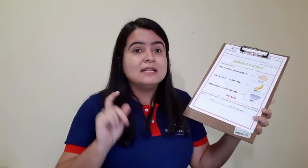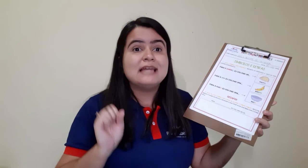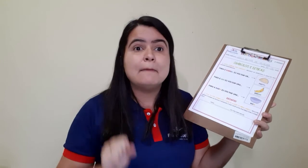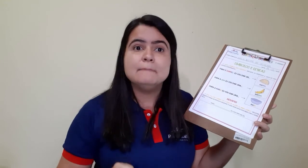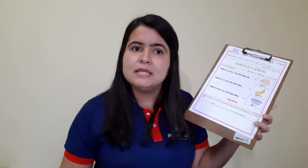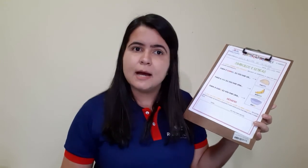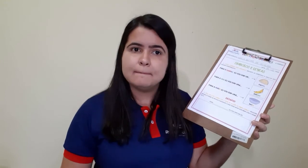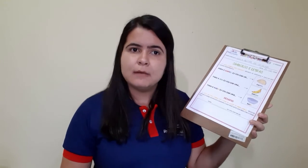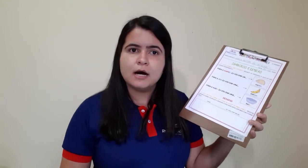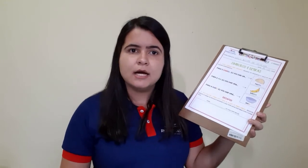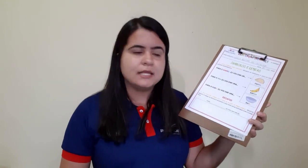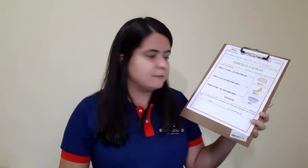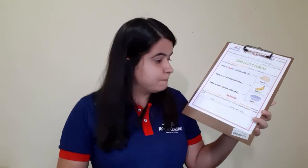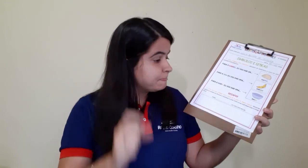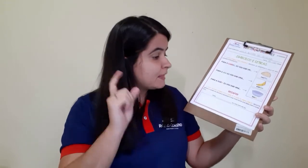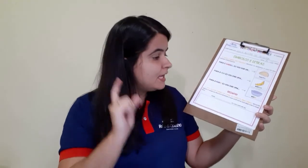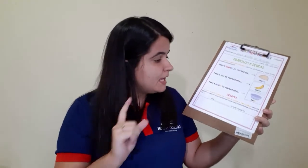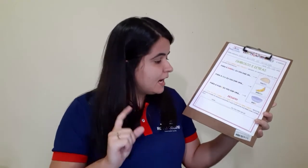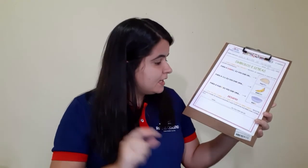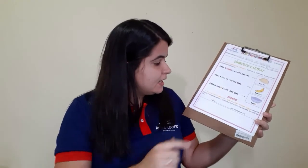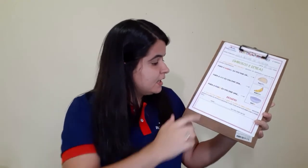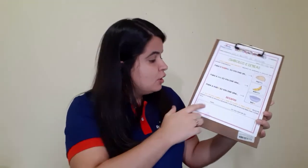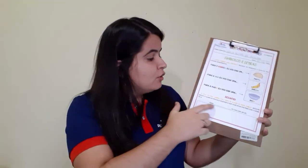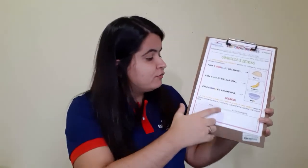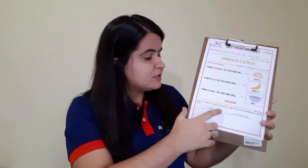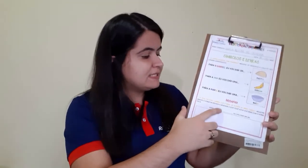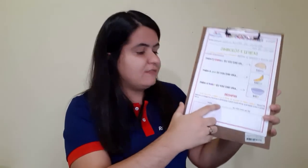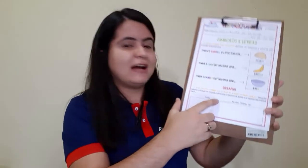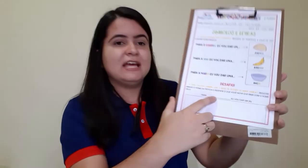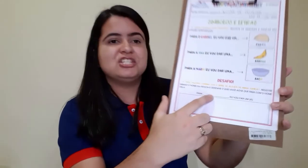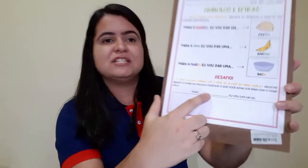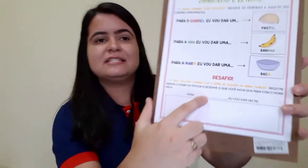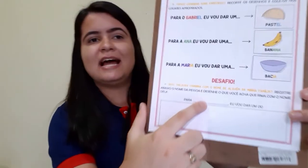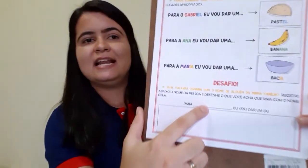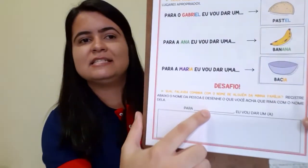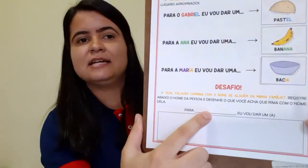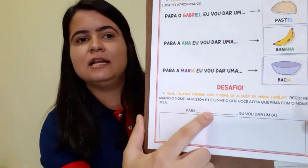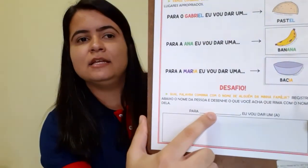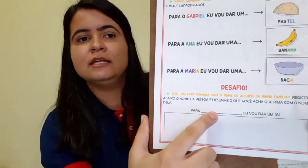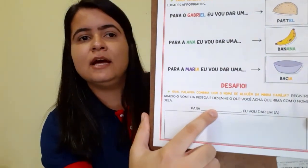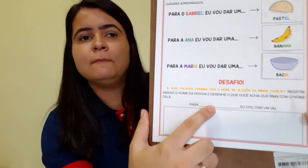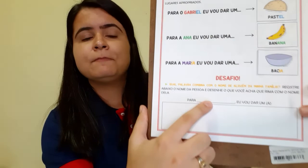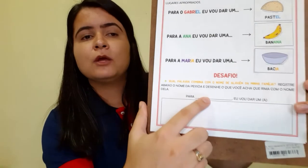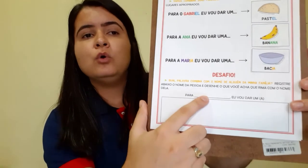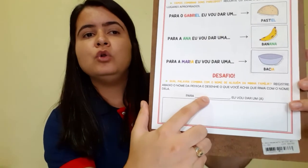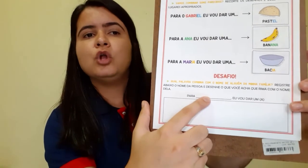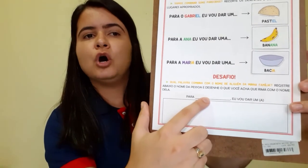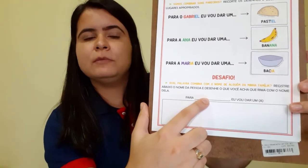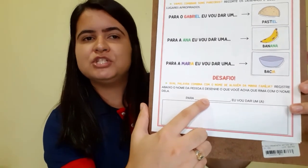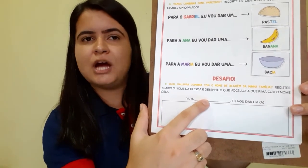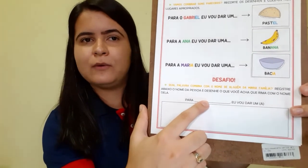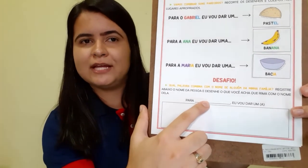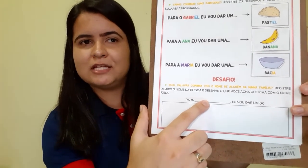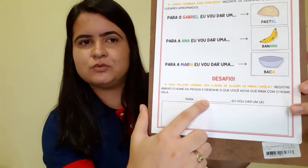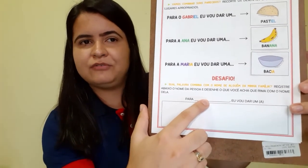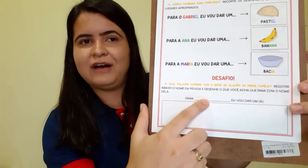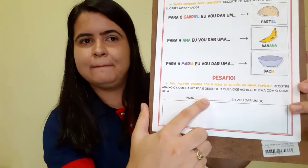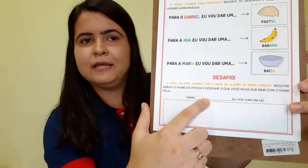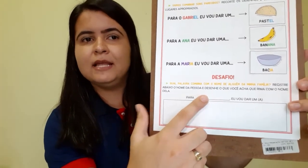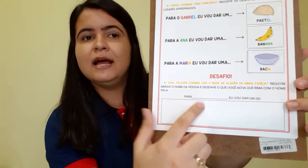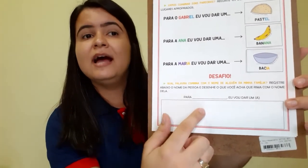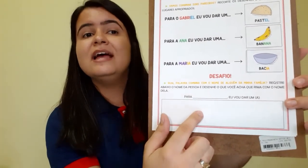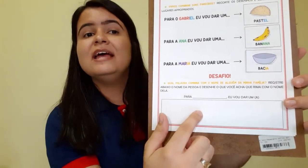nome da minha mãe? E aí, você vai registrar nessa linha o nome de alguém da